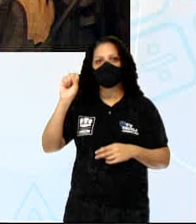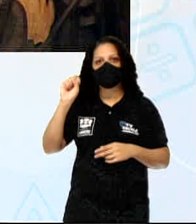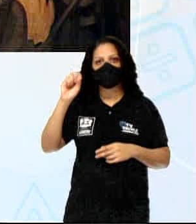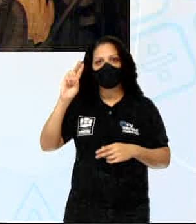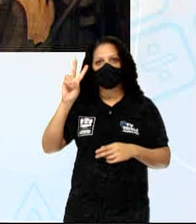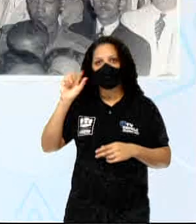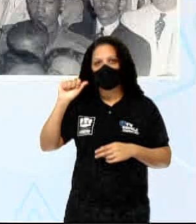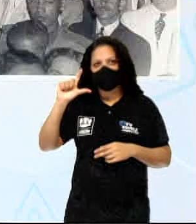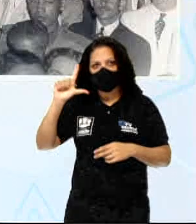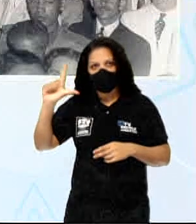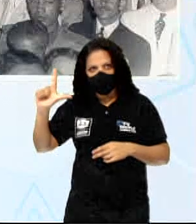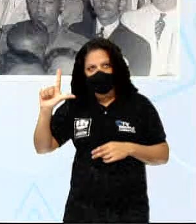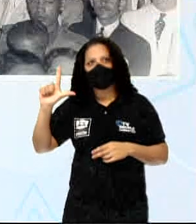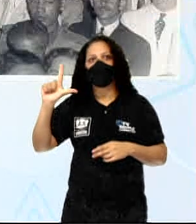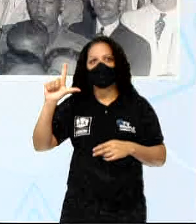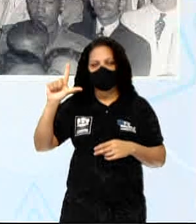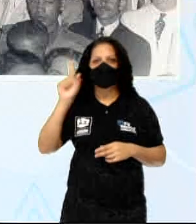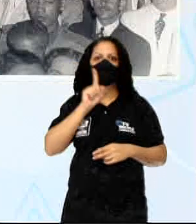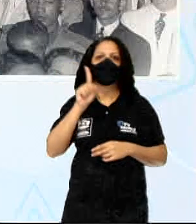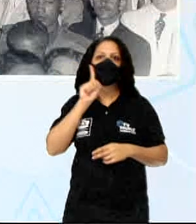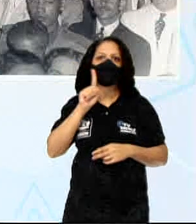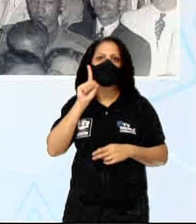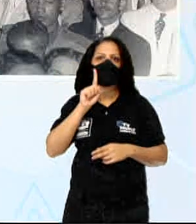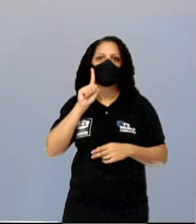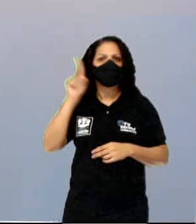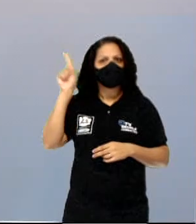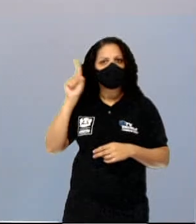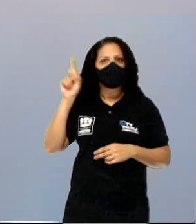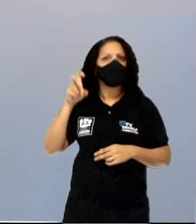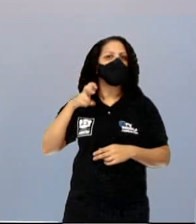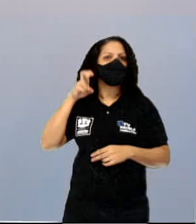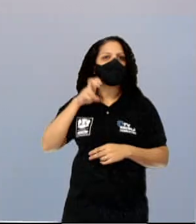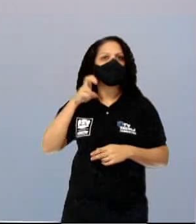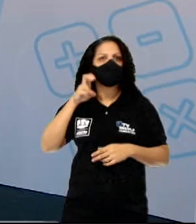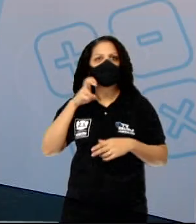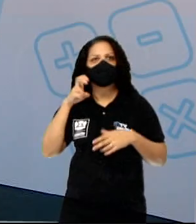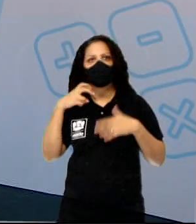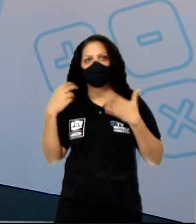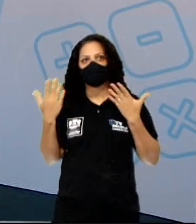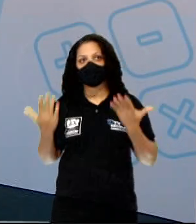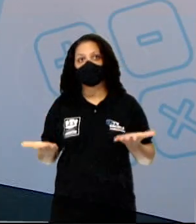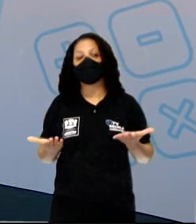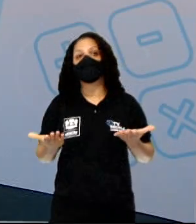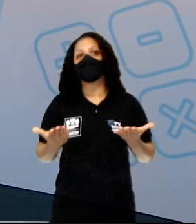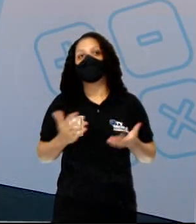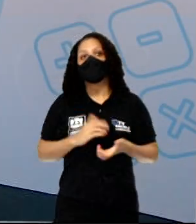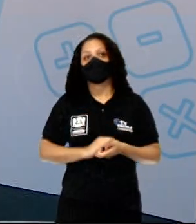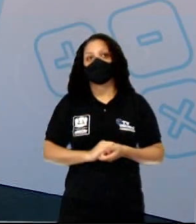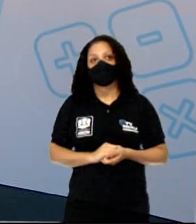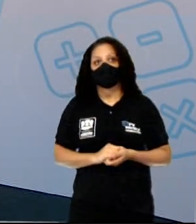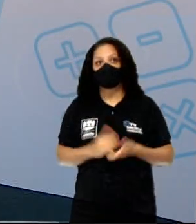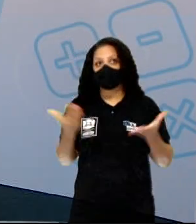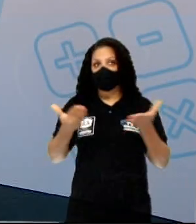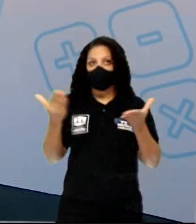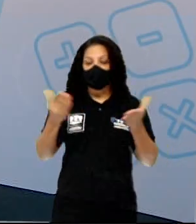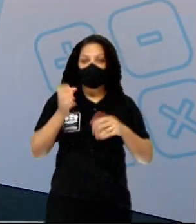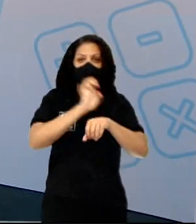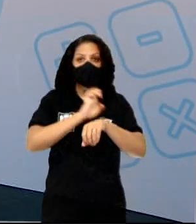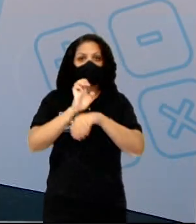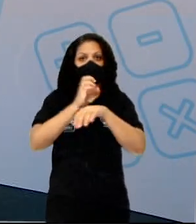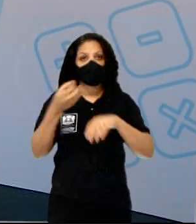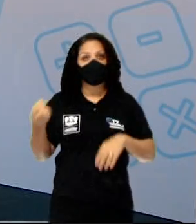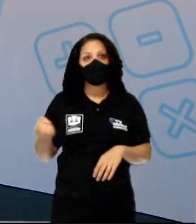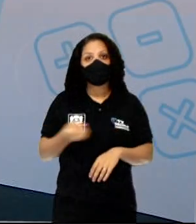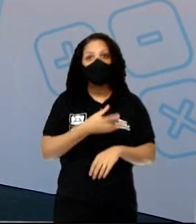em Natal, certo? E aí vai, enfim, chegar um momento do Estado Novo, certo?